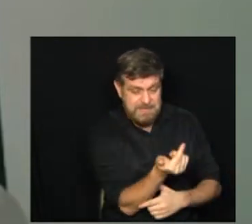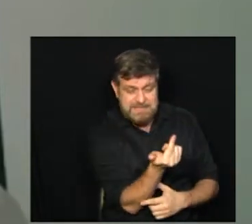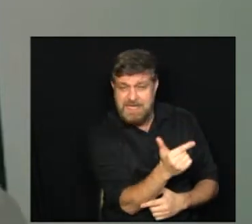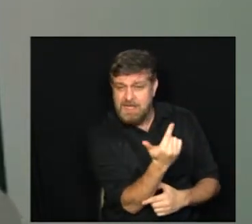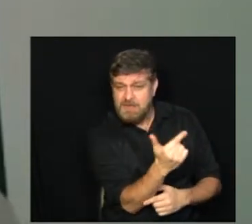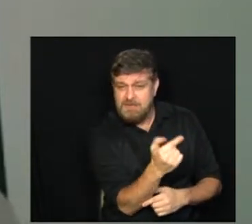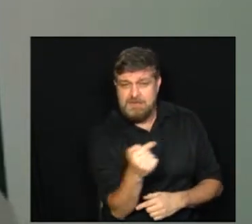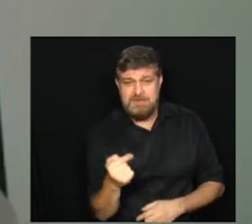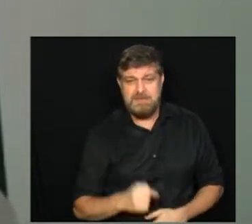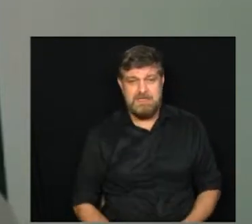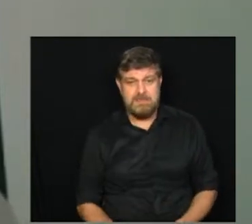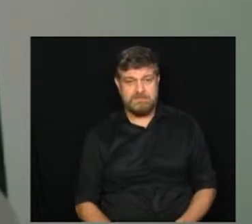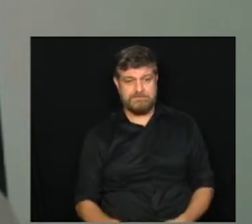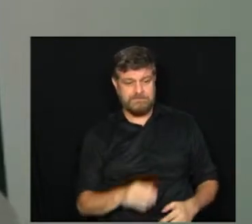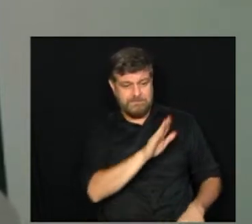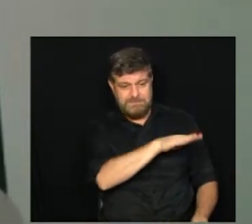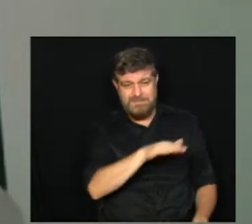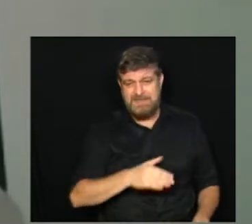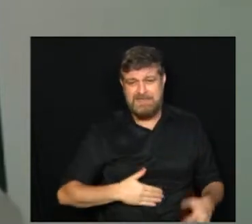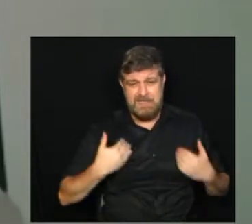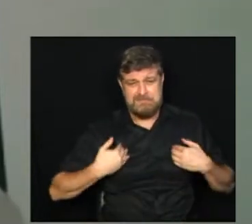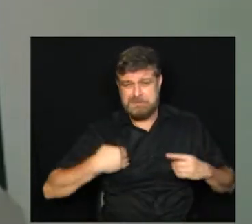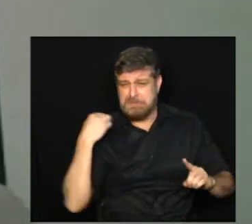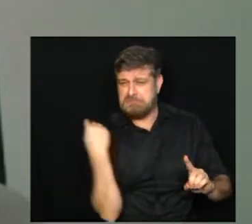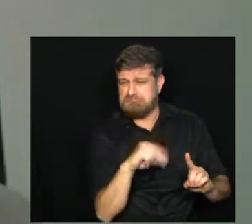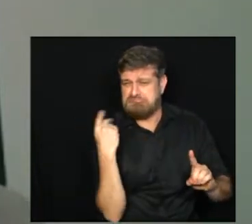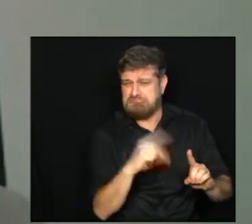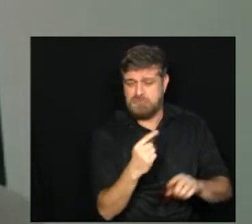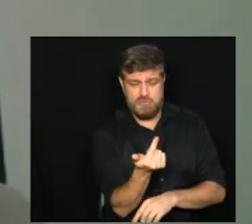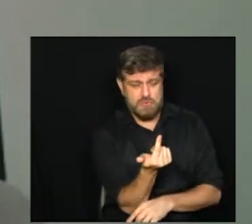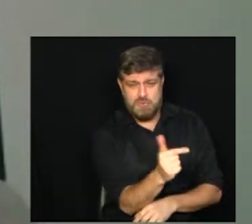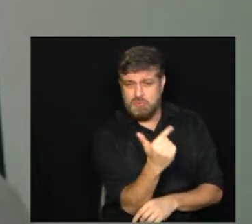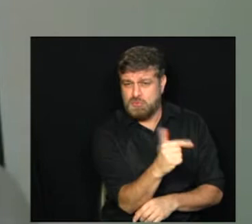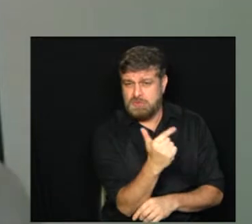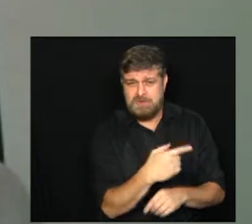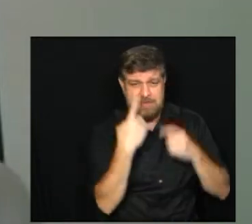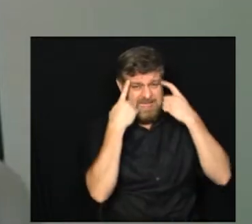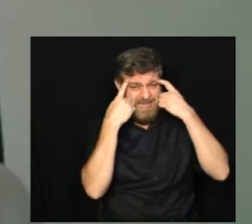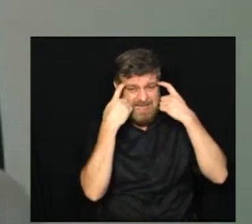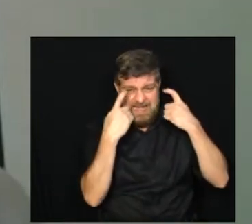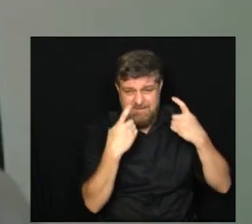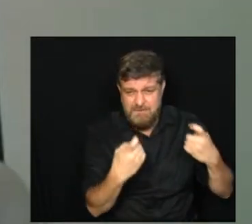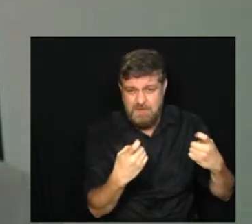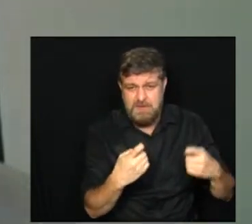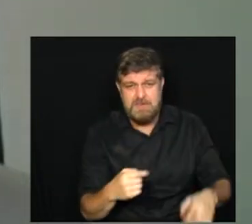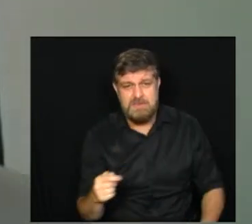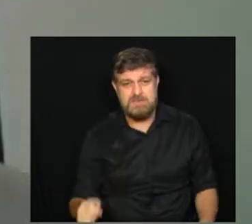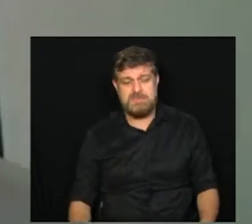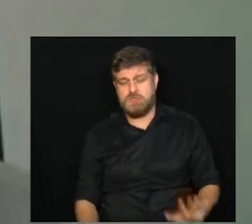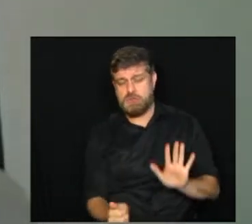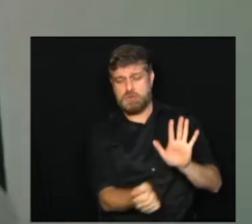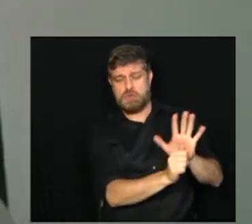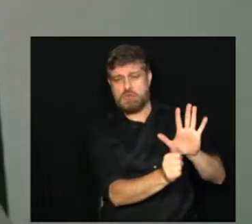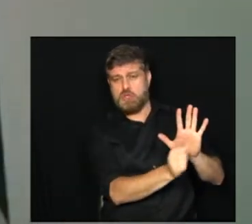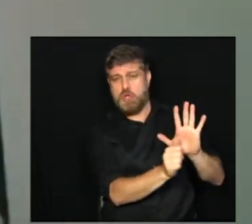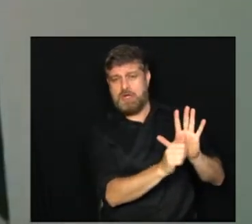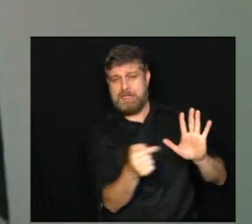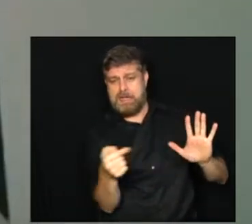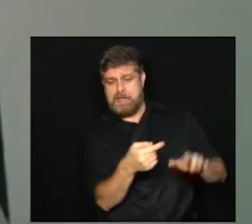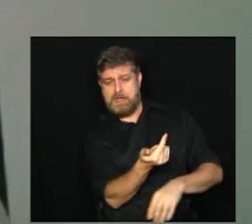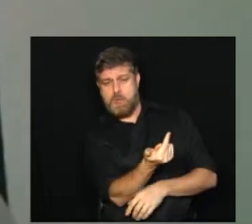está exposta à violência física, ela não está exposta à violência de uso de drogas, e